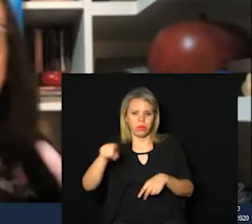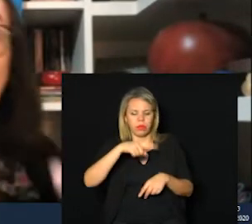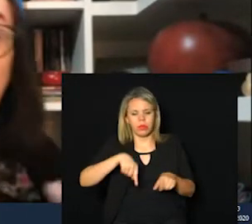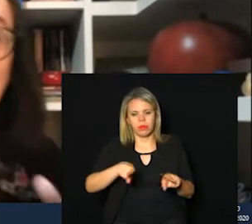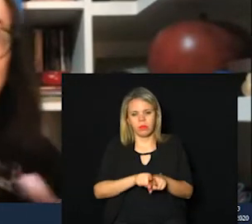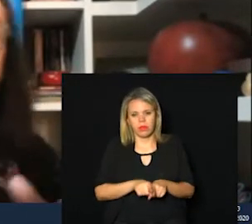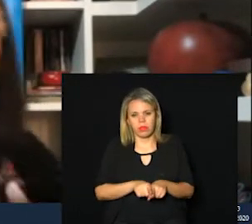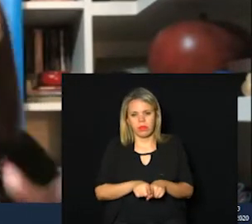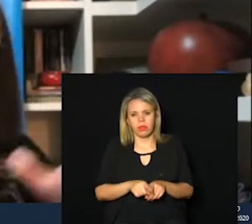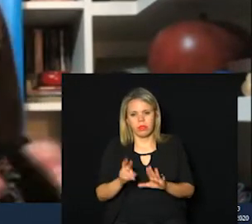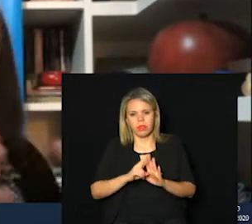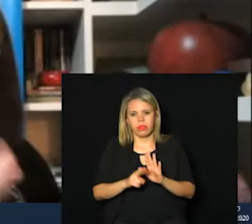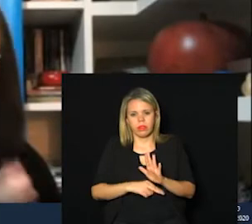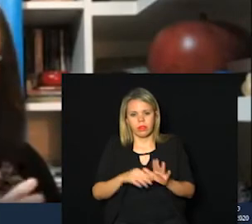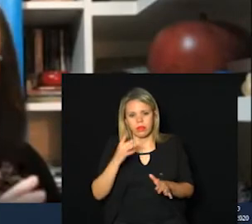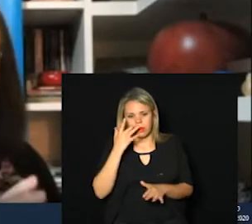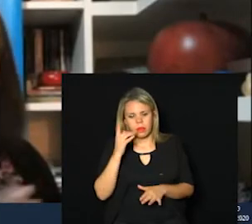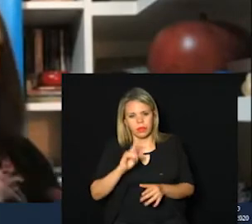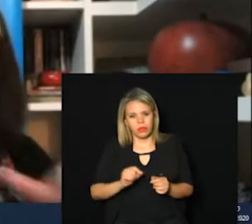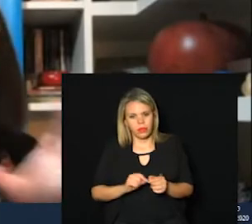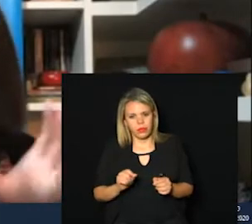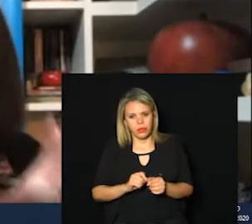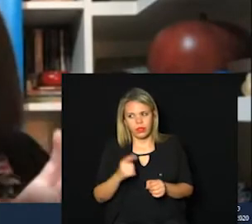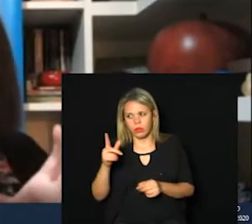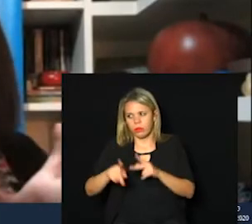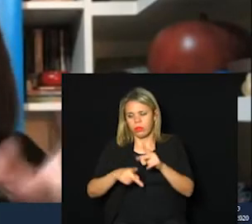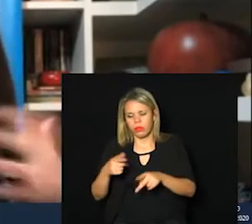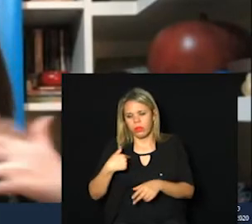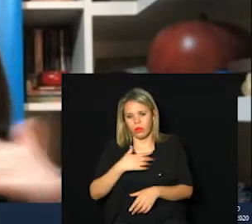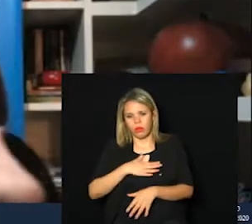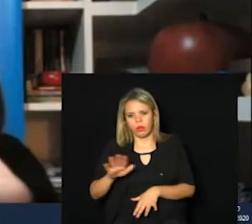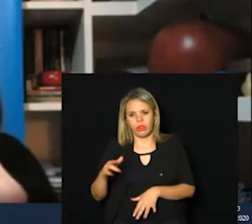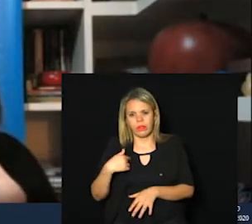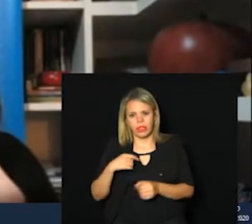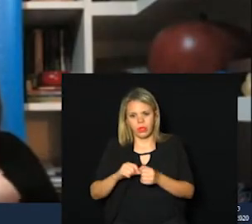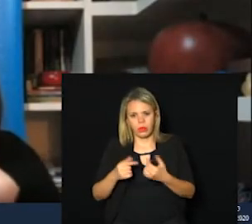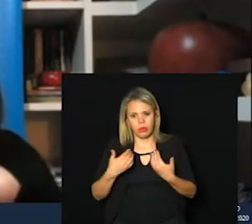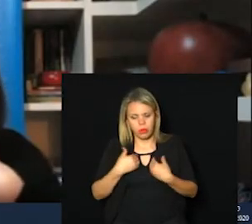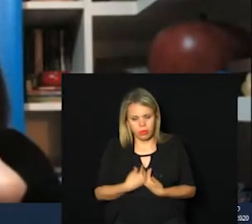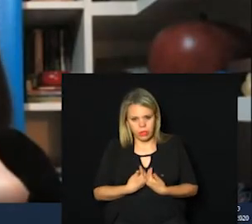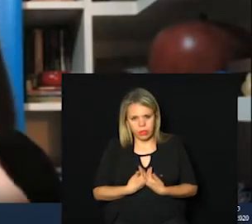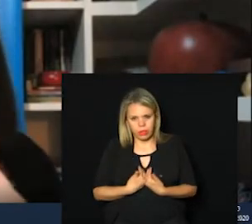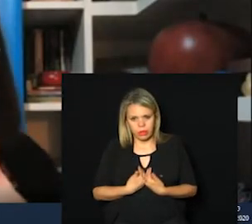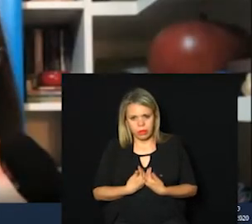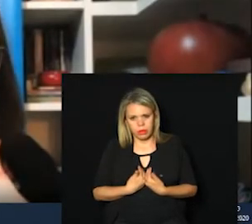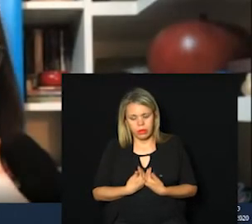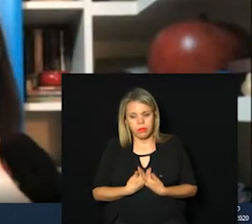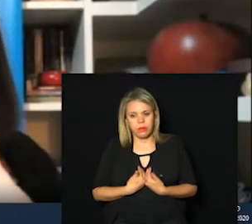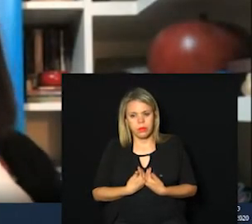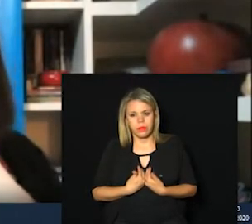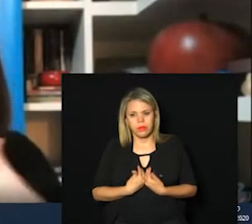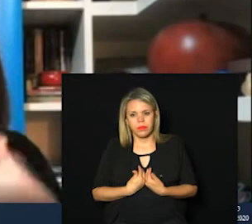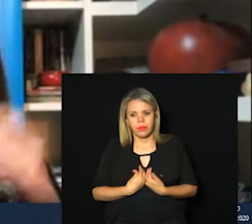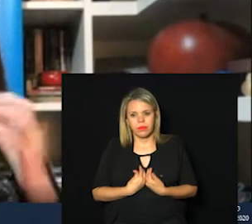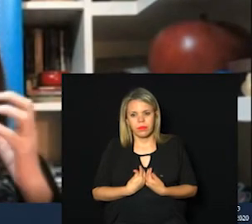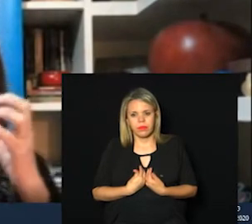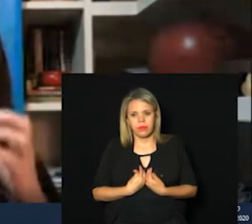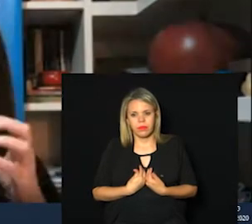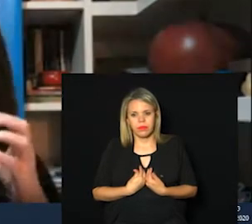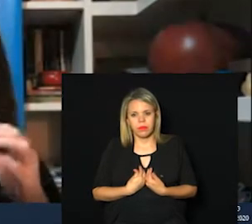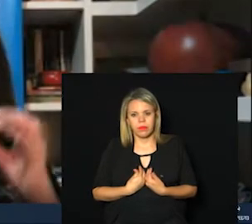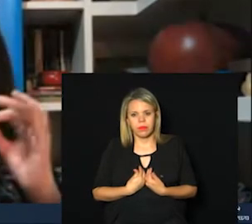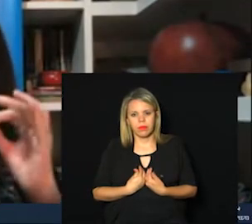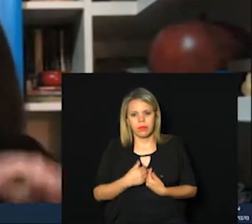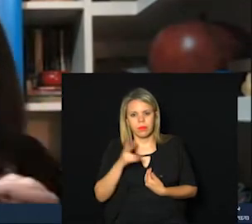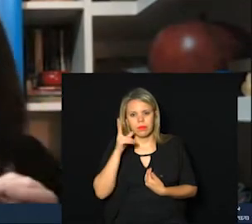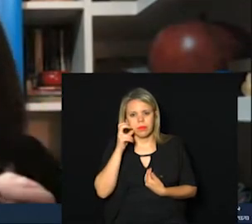de ouro. Não fazer ao outro o que eu não gostaria que fizessem para mim. Ouvir